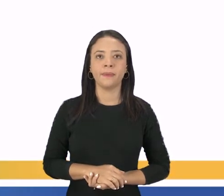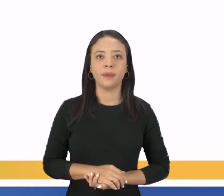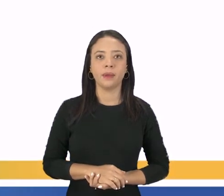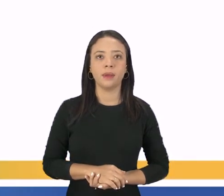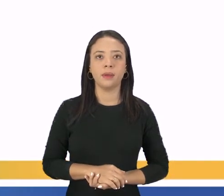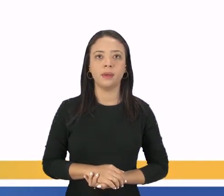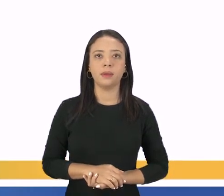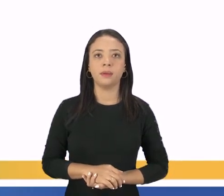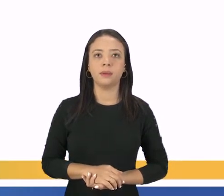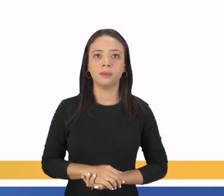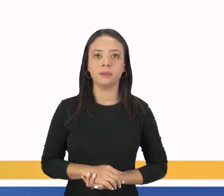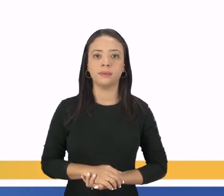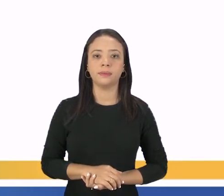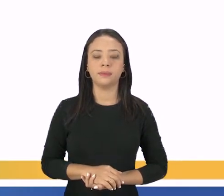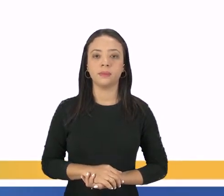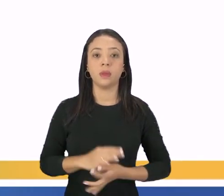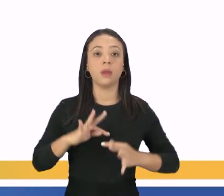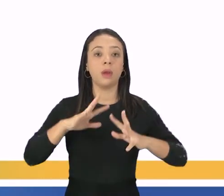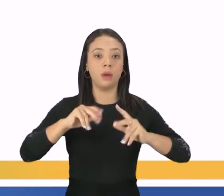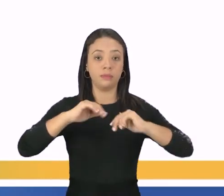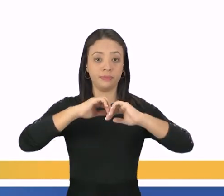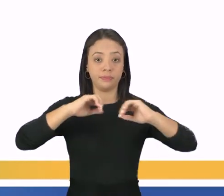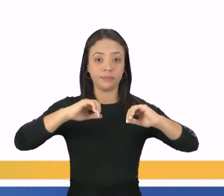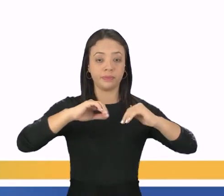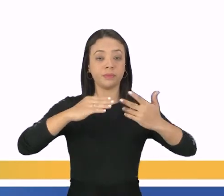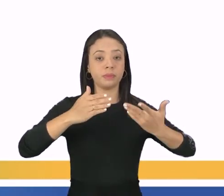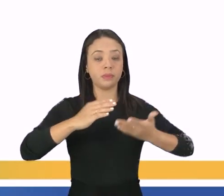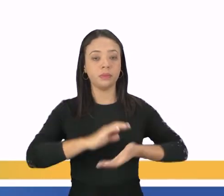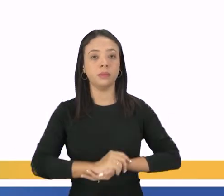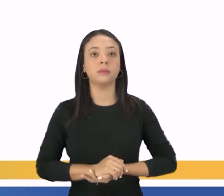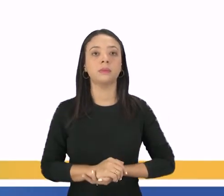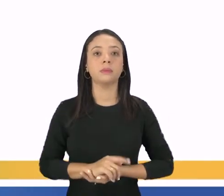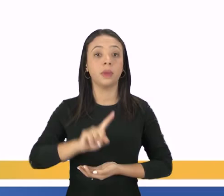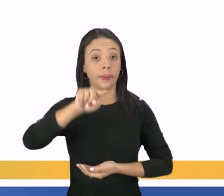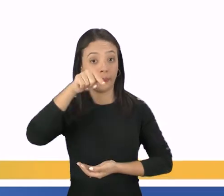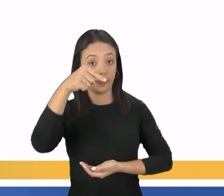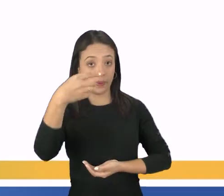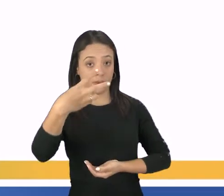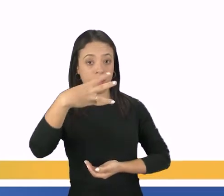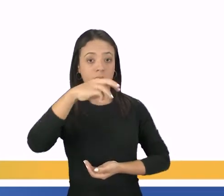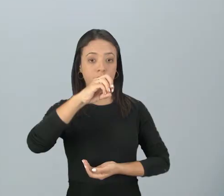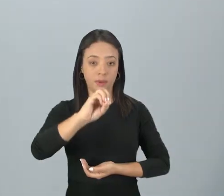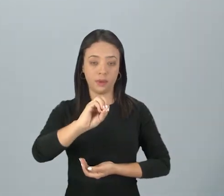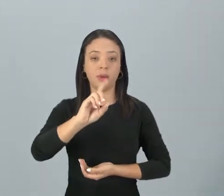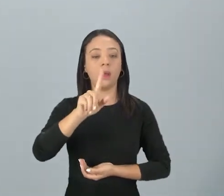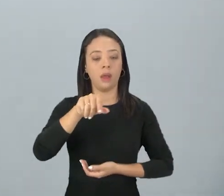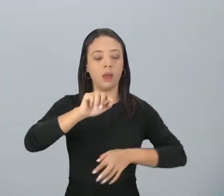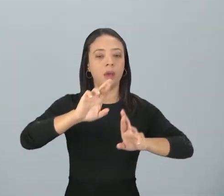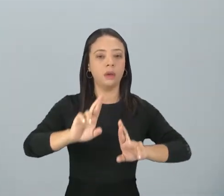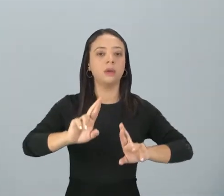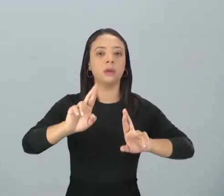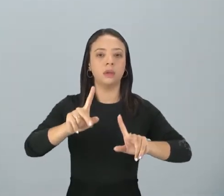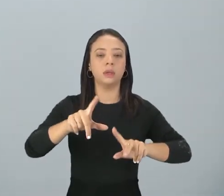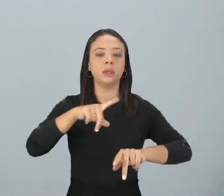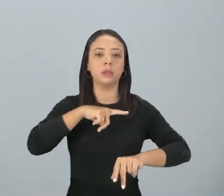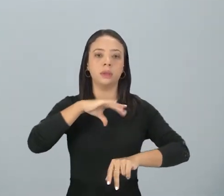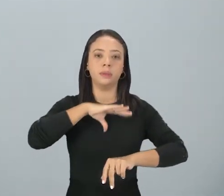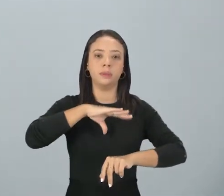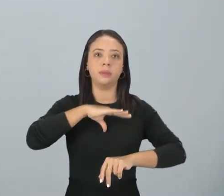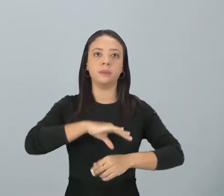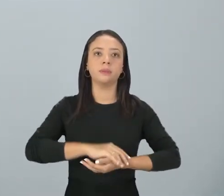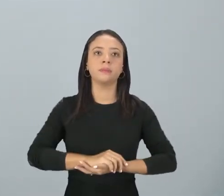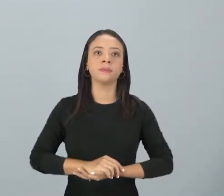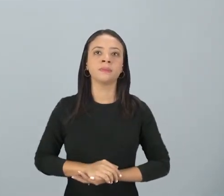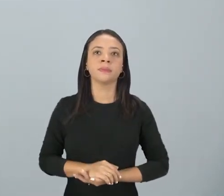36, 37, todo separado, ou seja, tudo separadinho, tá? Então, essa é outra diferença, né, do português,